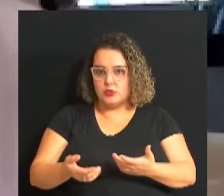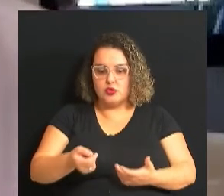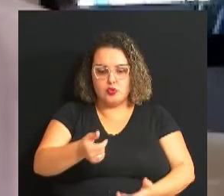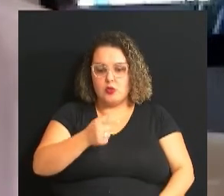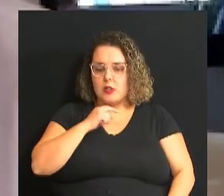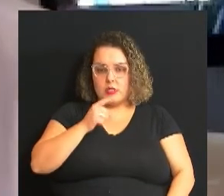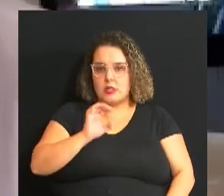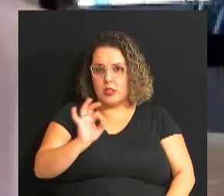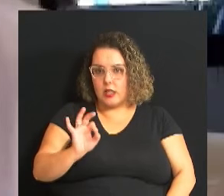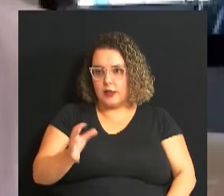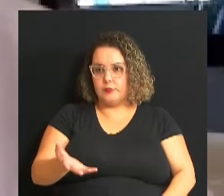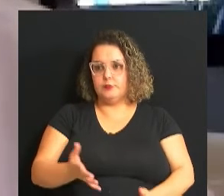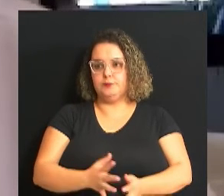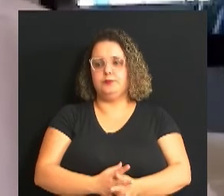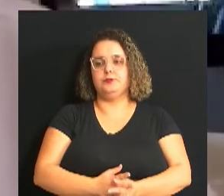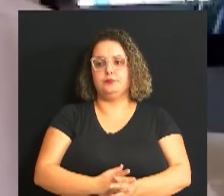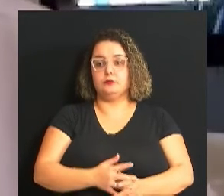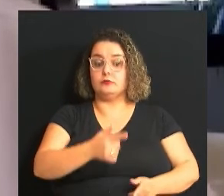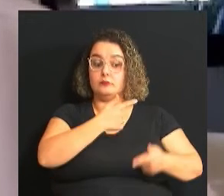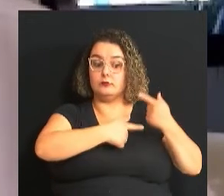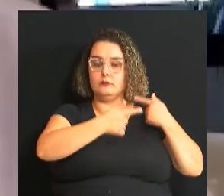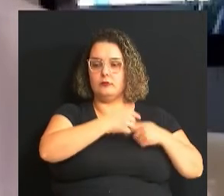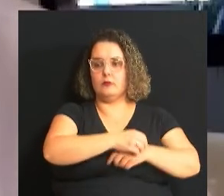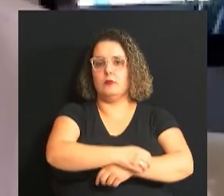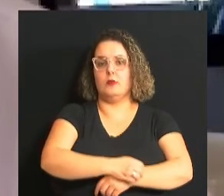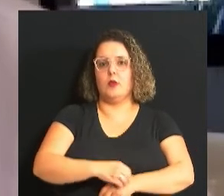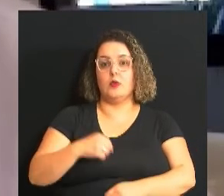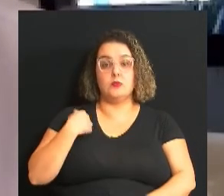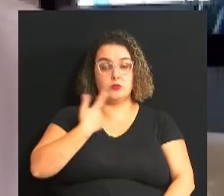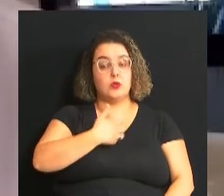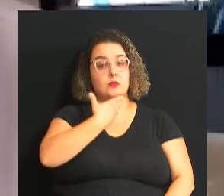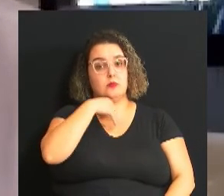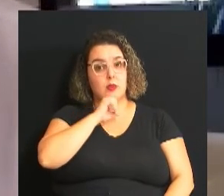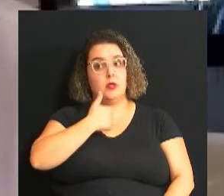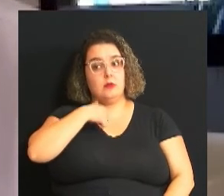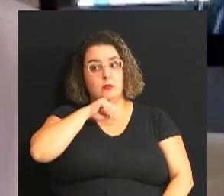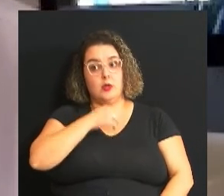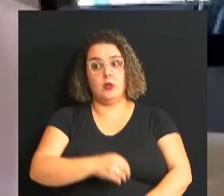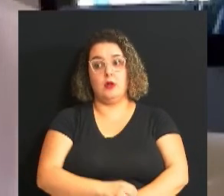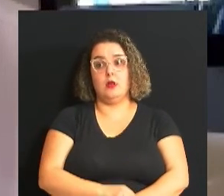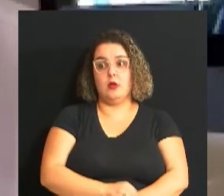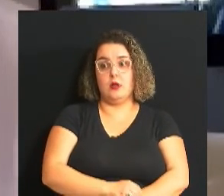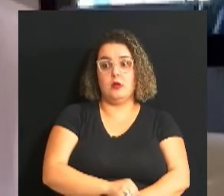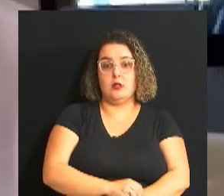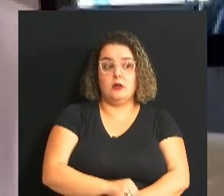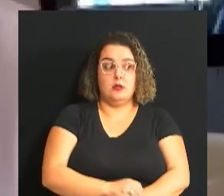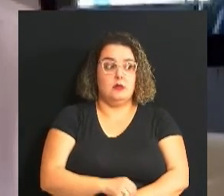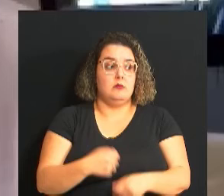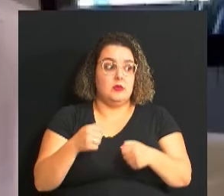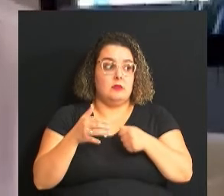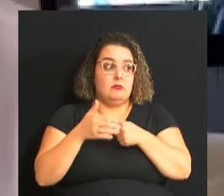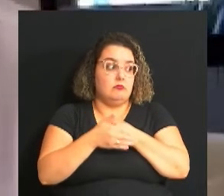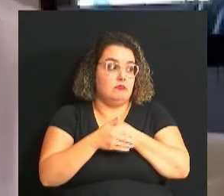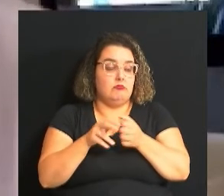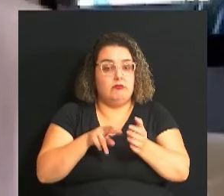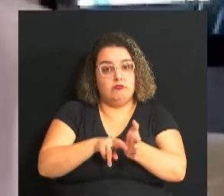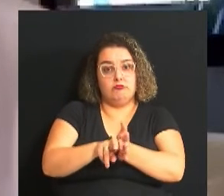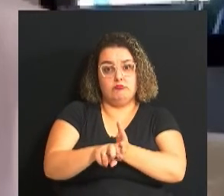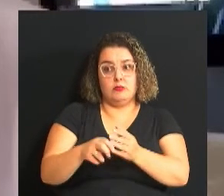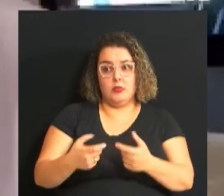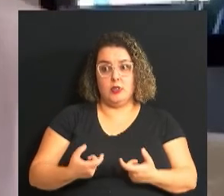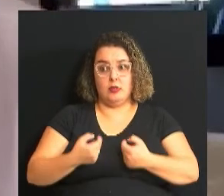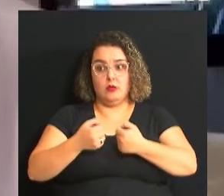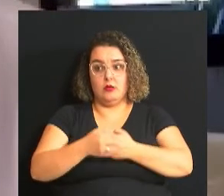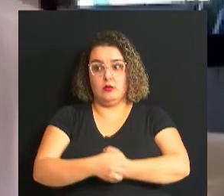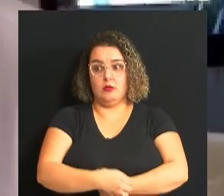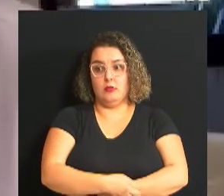né? Na geração, vamos dizer assim, dos nossos pais, era frequente você ter que esconder, por exemplo, o diagnóstico de um câncer, que é uma coisa que não